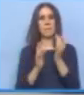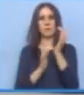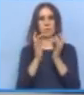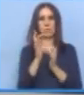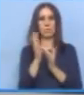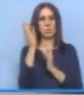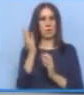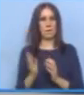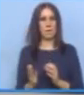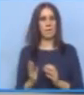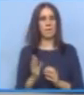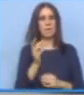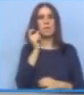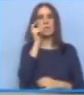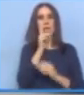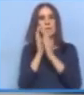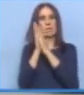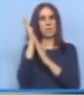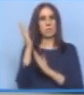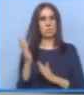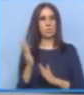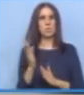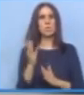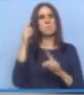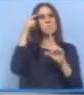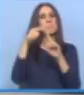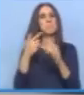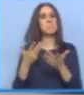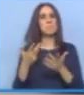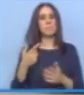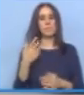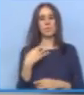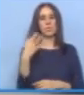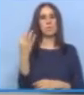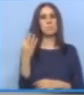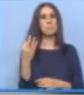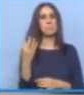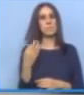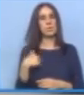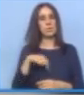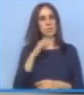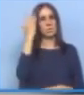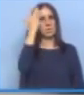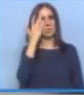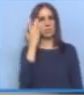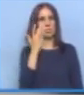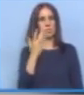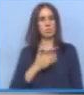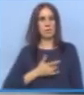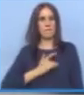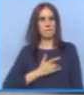Jesus Cristo, por parte de Deus. Para quê? Somos escolhidos para sermos santos, no